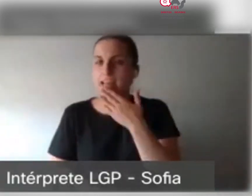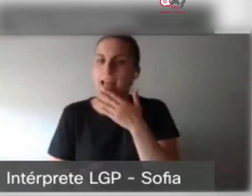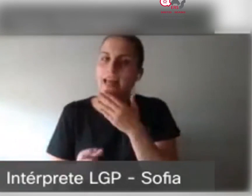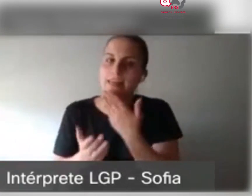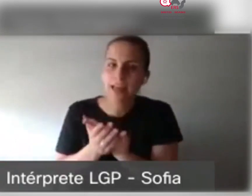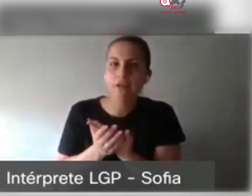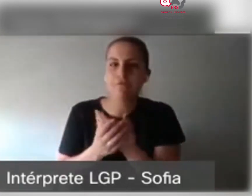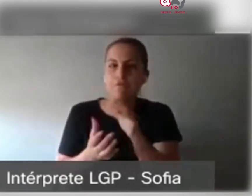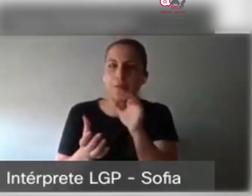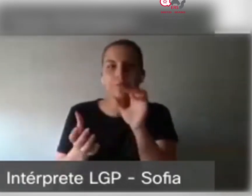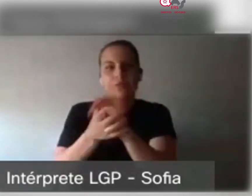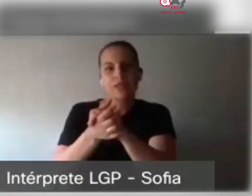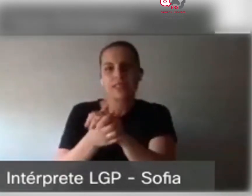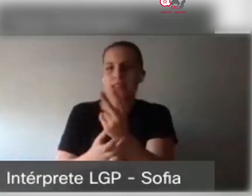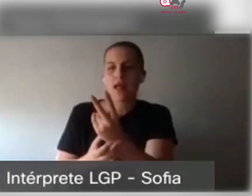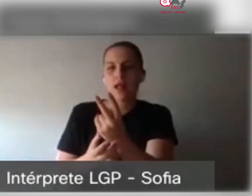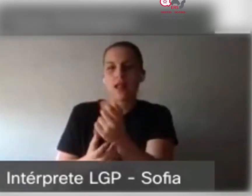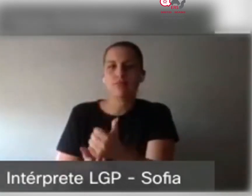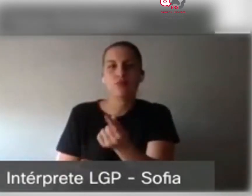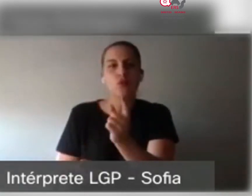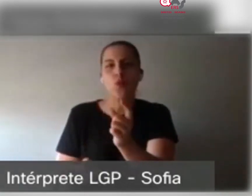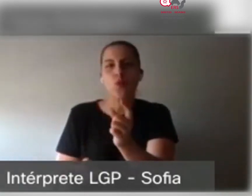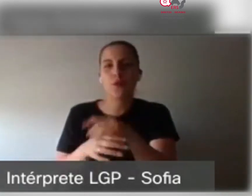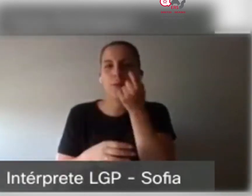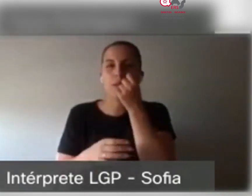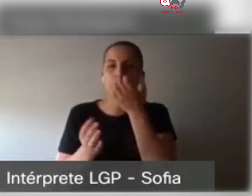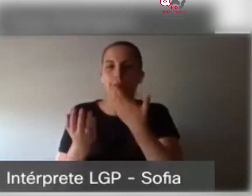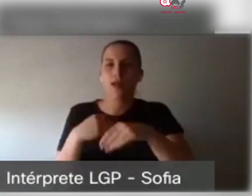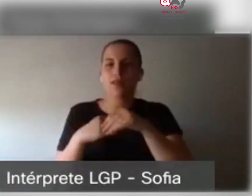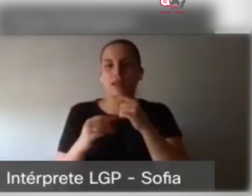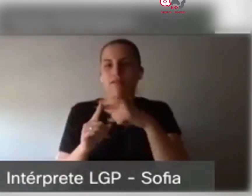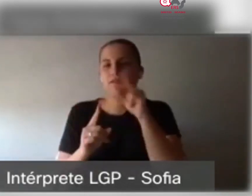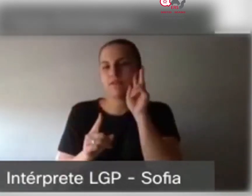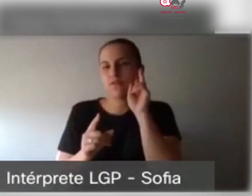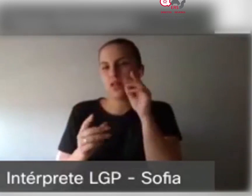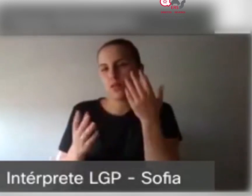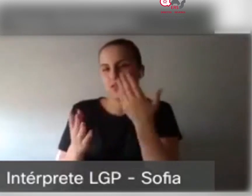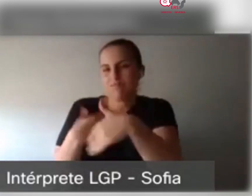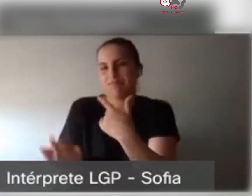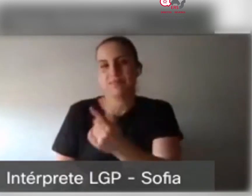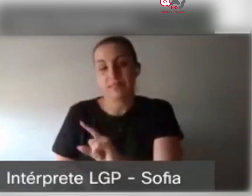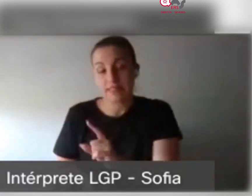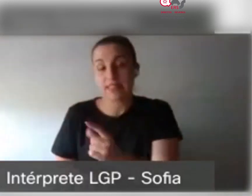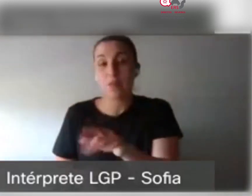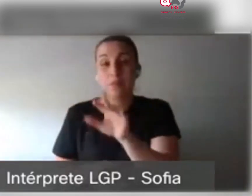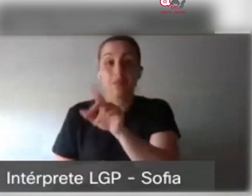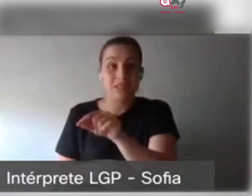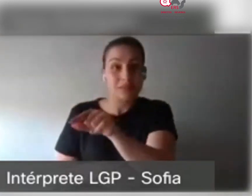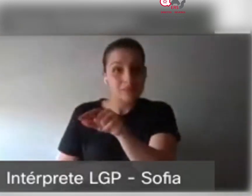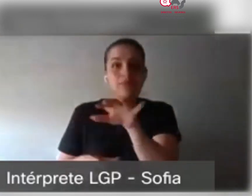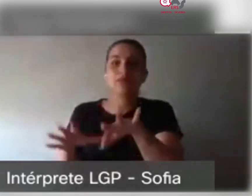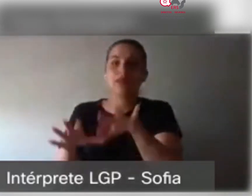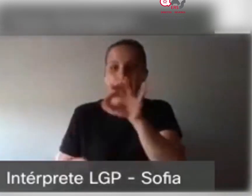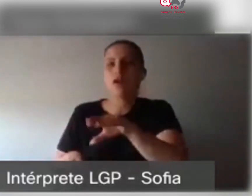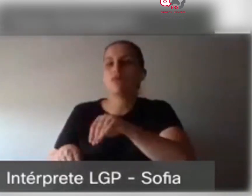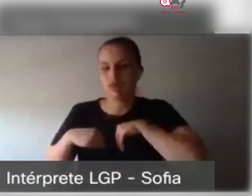dava ao casal, não era propriamente porque o pai fosse acrescentar muito ao processo, não é? Mas também nesses casos foi admitida essa